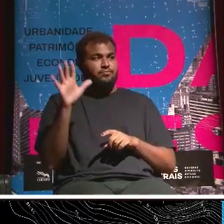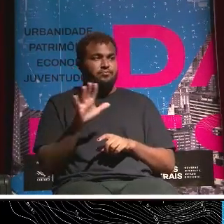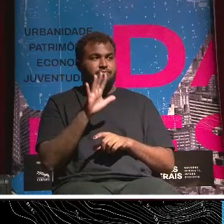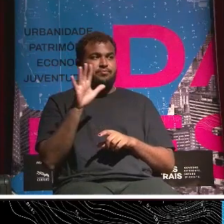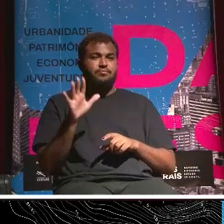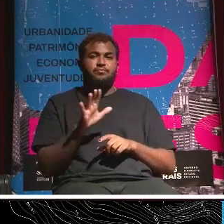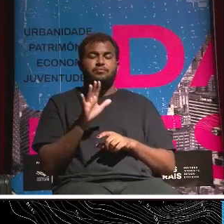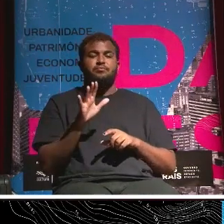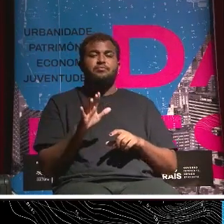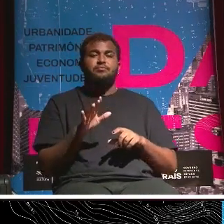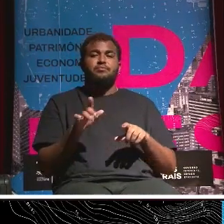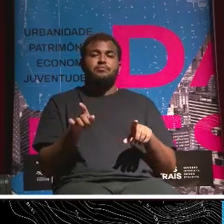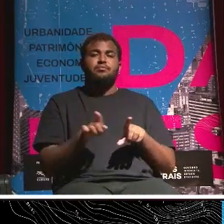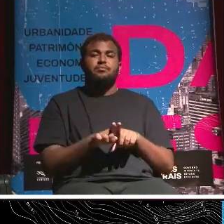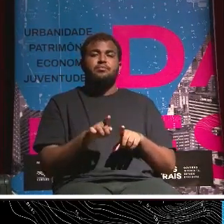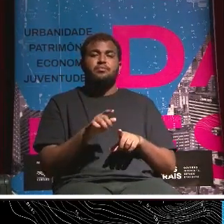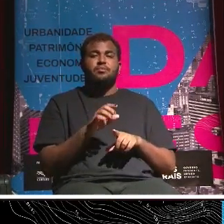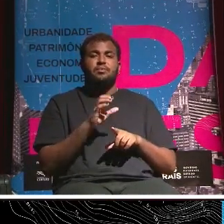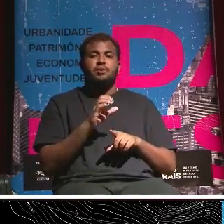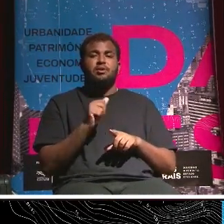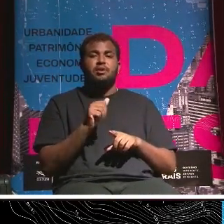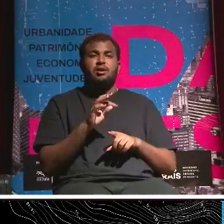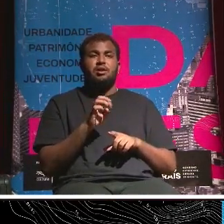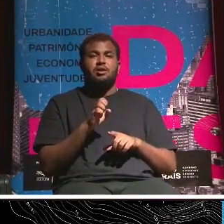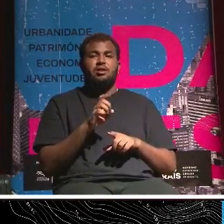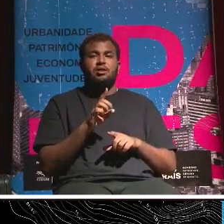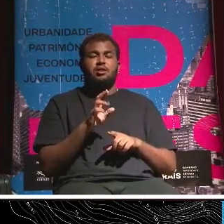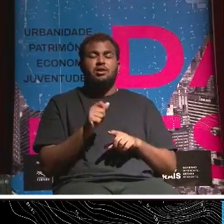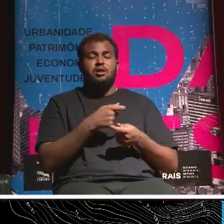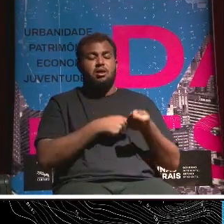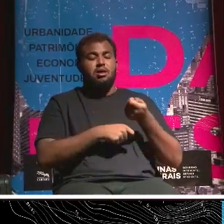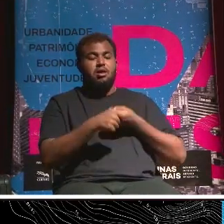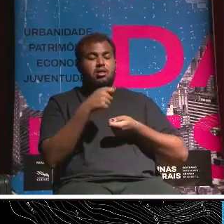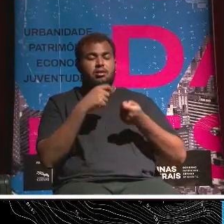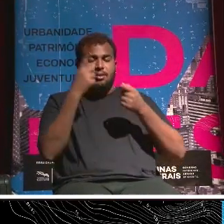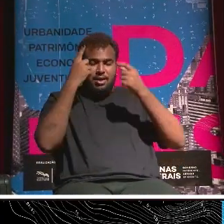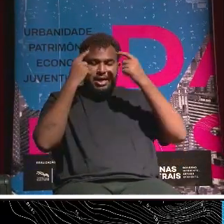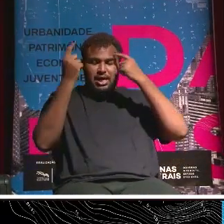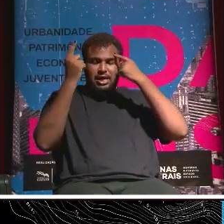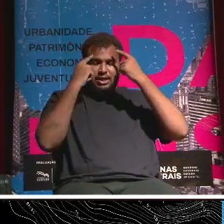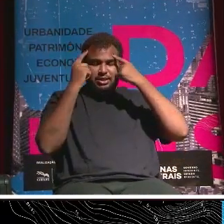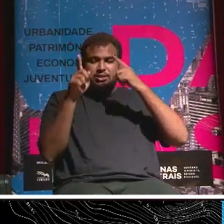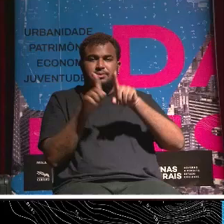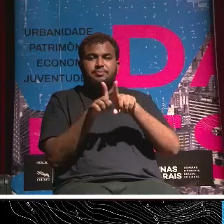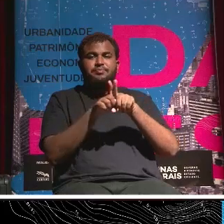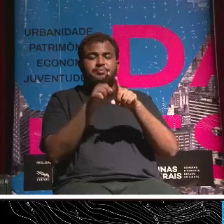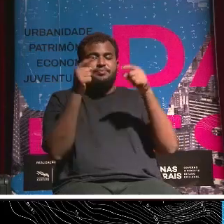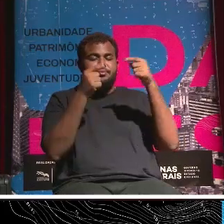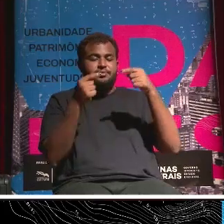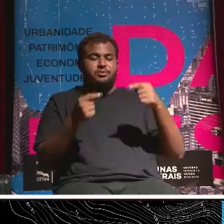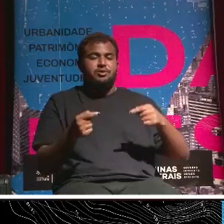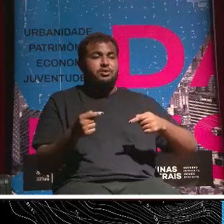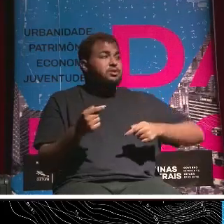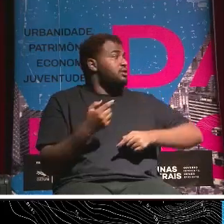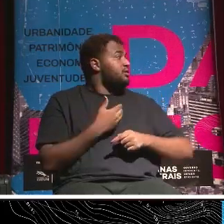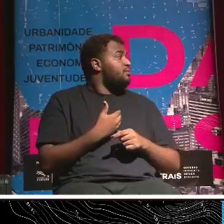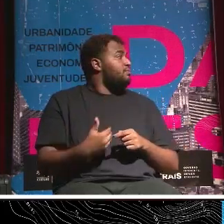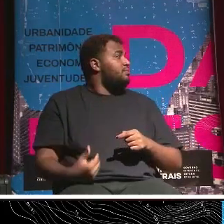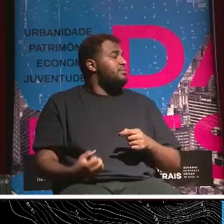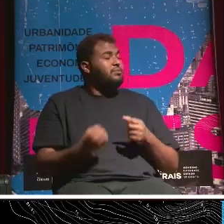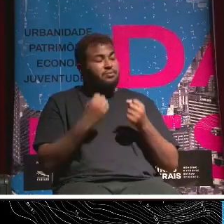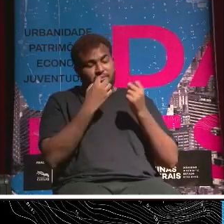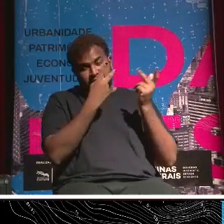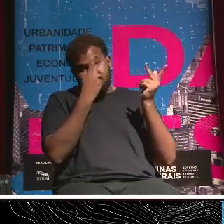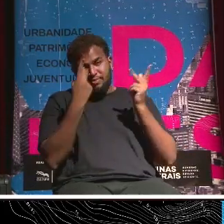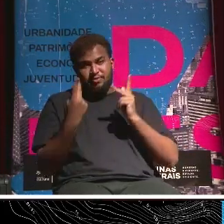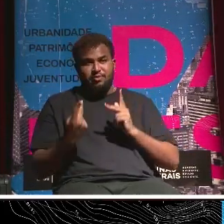global da Cátedra Unesco em Economia Criativa e Políticas Públicas. Seja muito